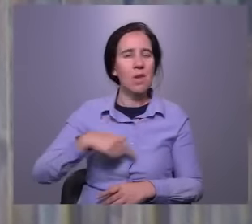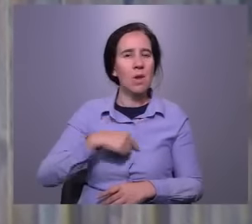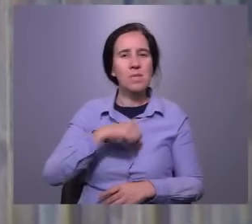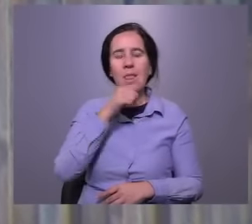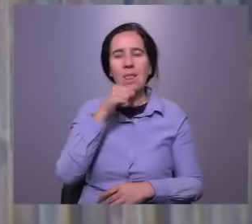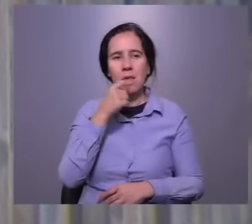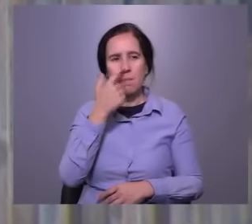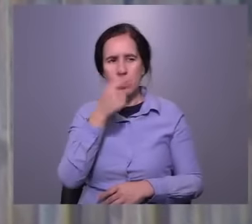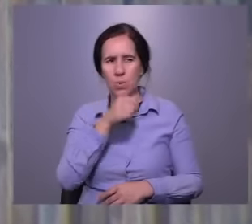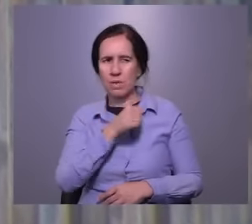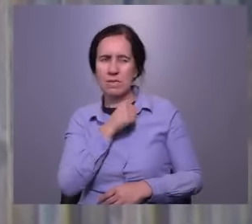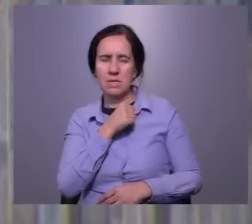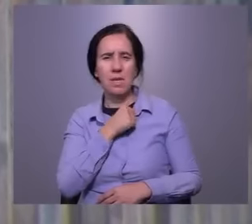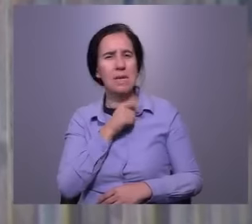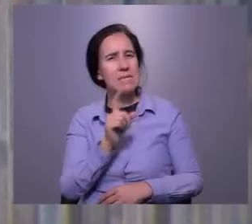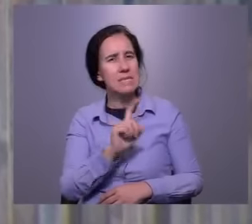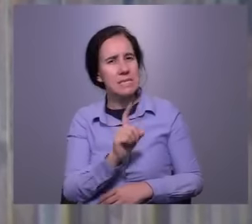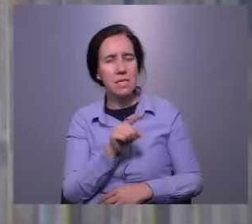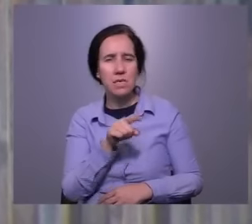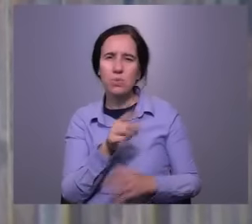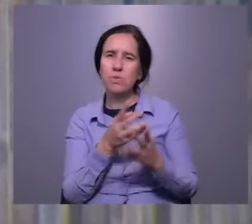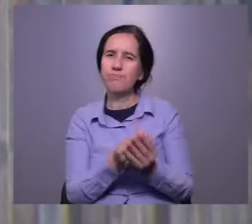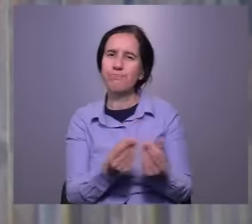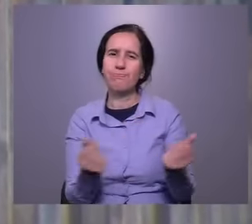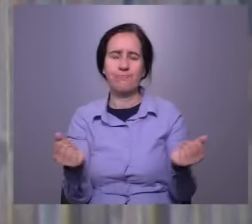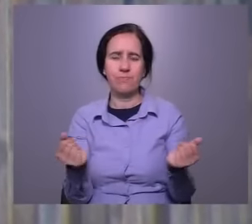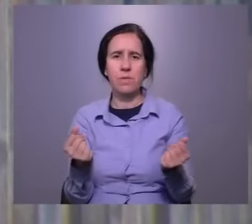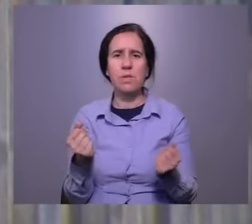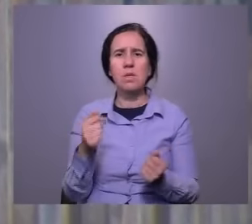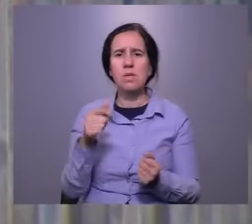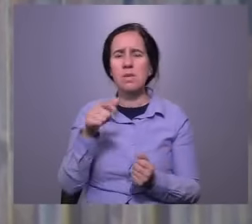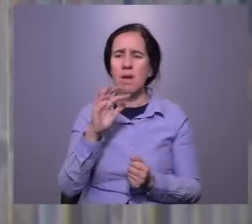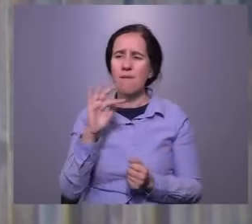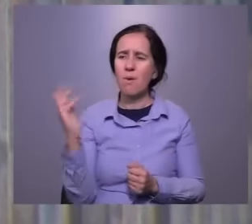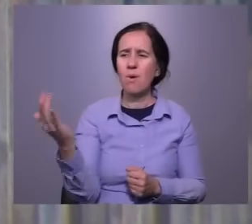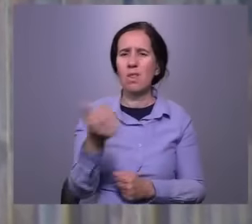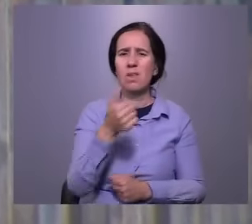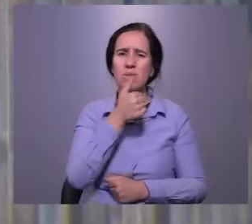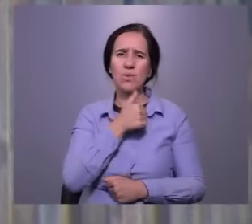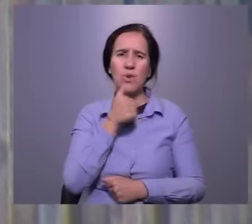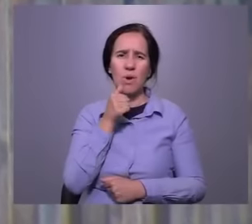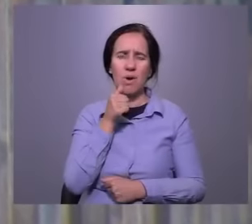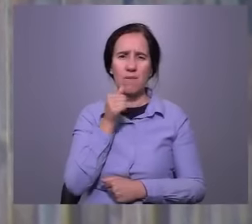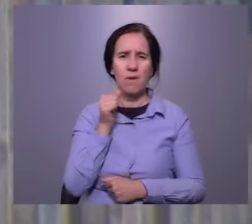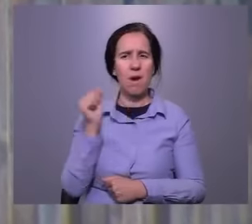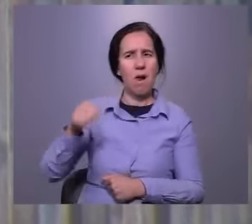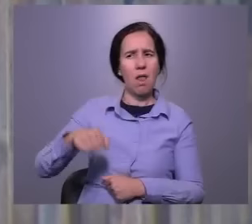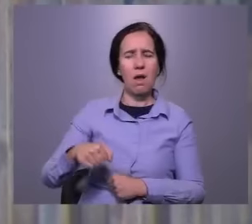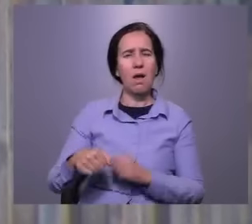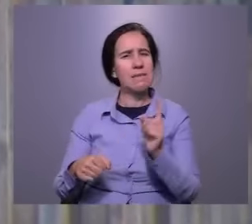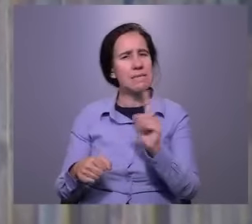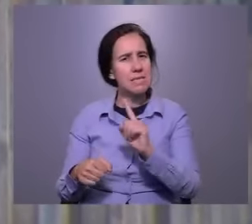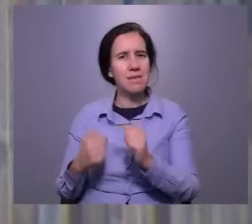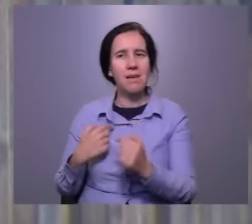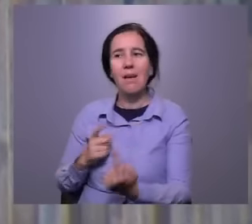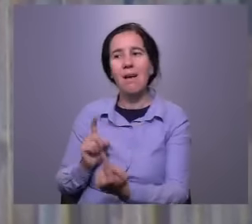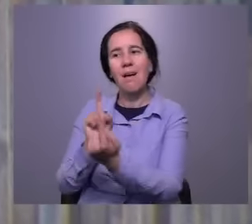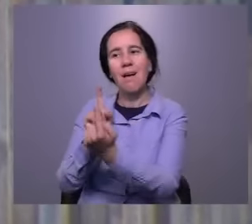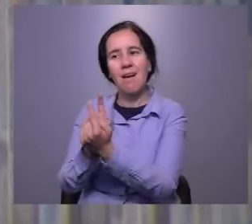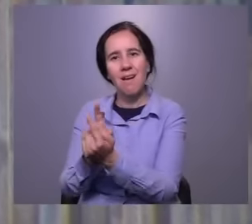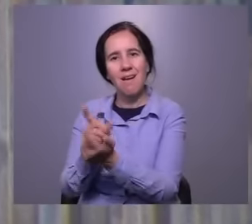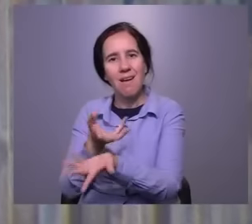E por isso, a palavra de Deus proclamada é um grande desafio para a vida de todos nós. O